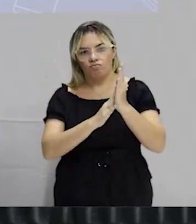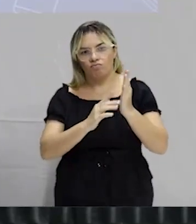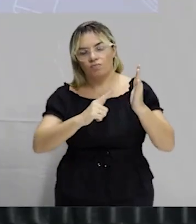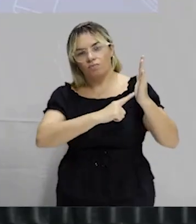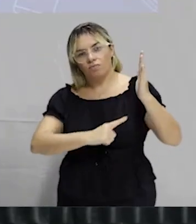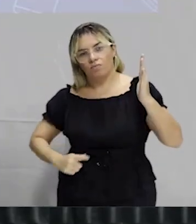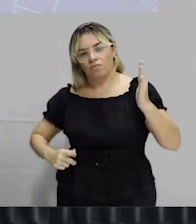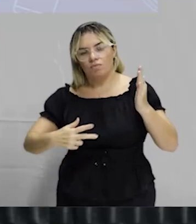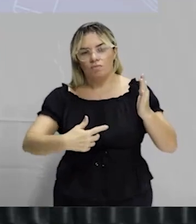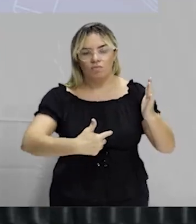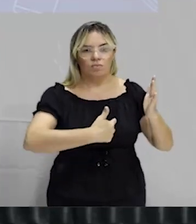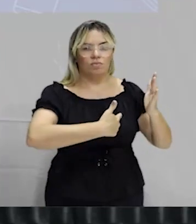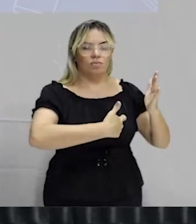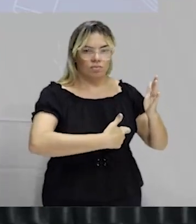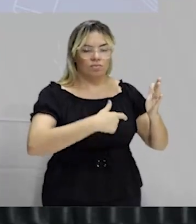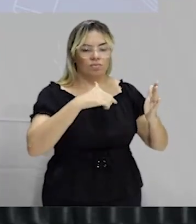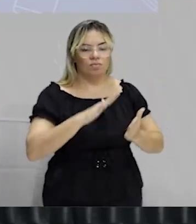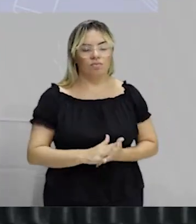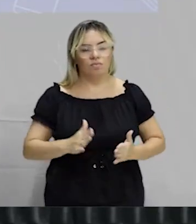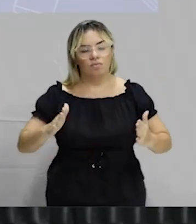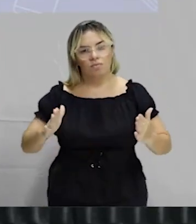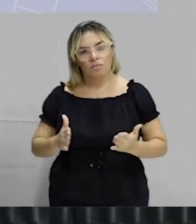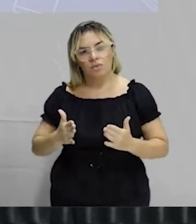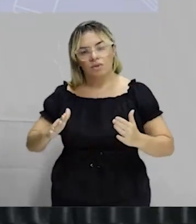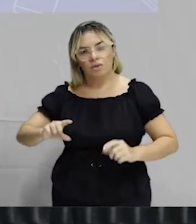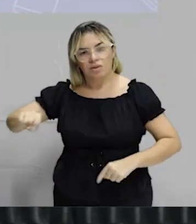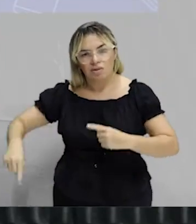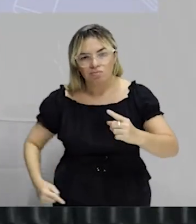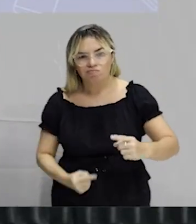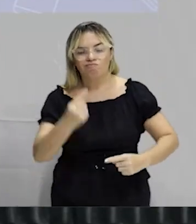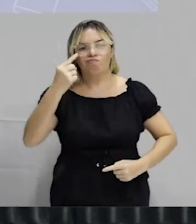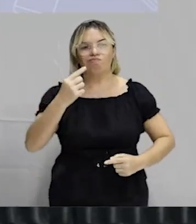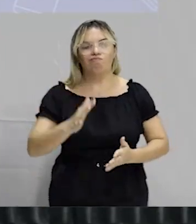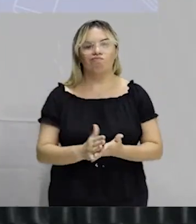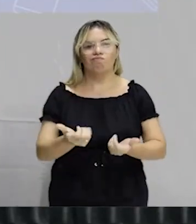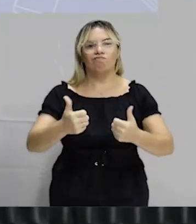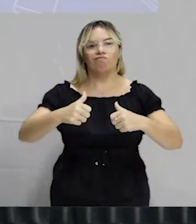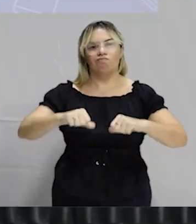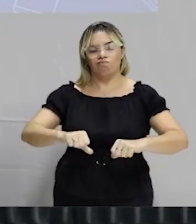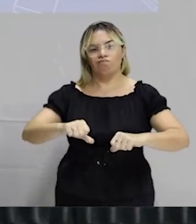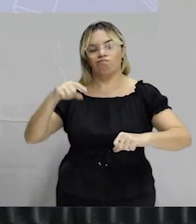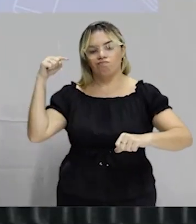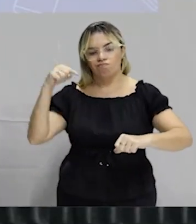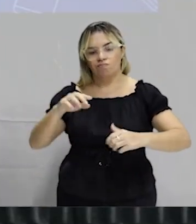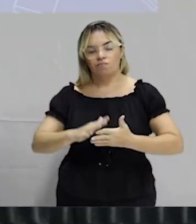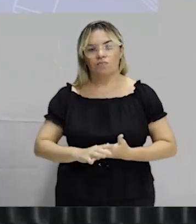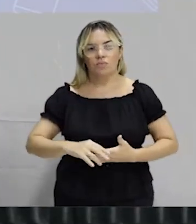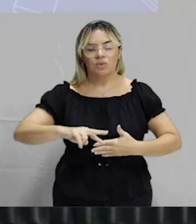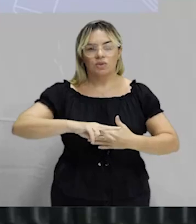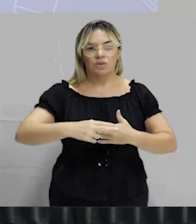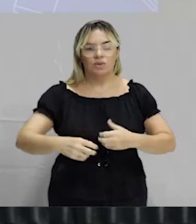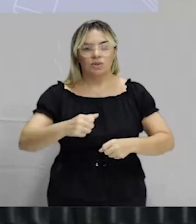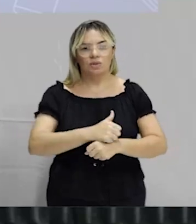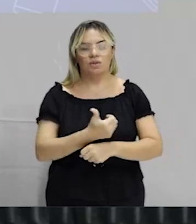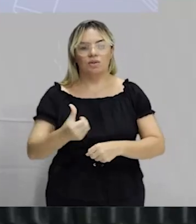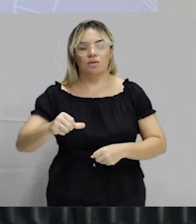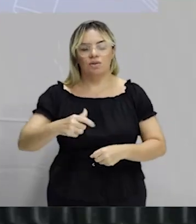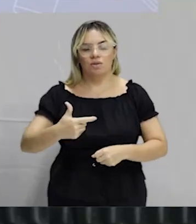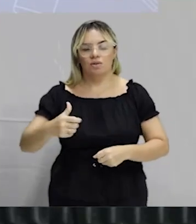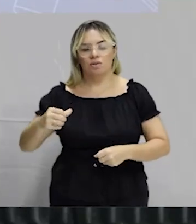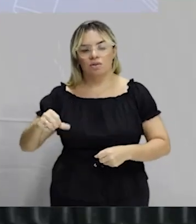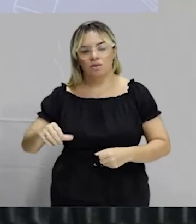Vargas, para tentar superar, evidentemente, essa crise. Então, Perante o cenário econômico